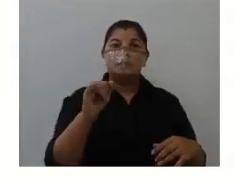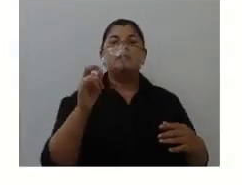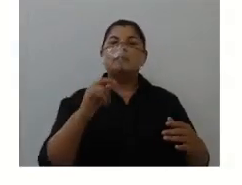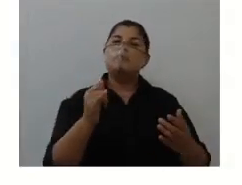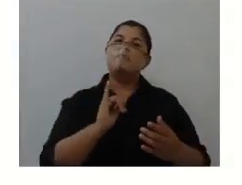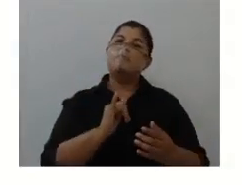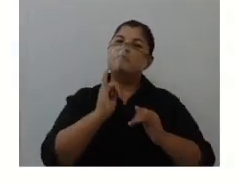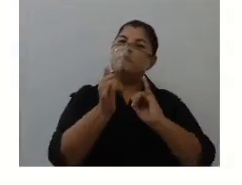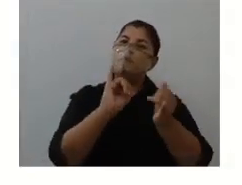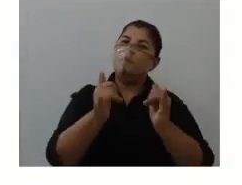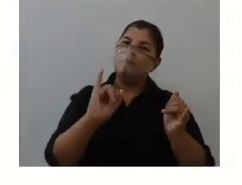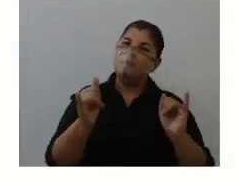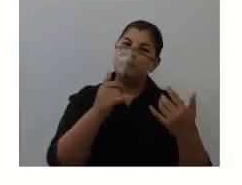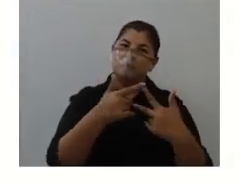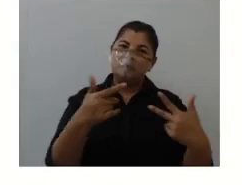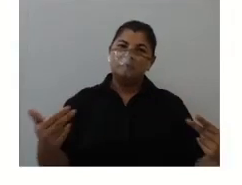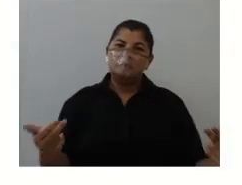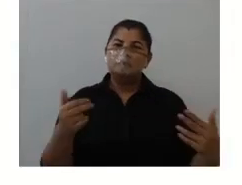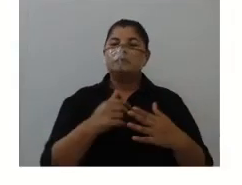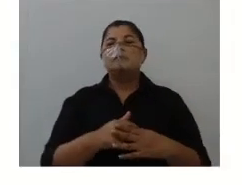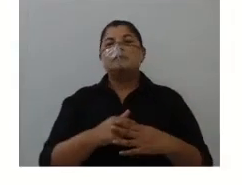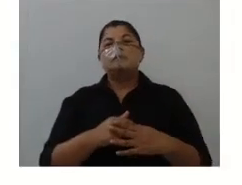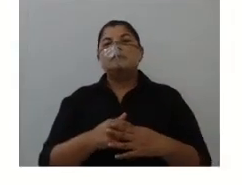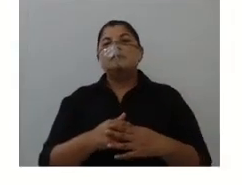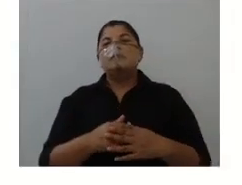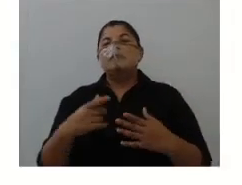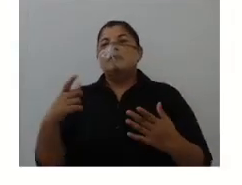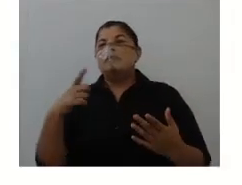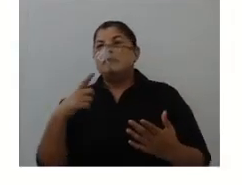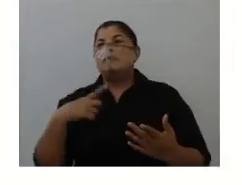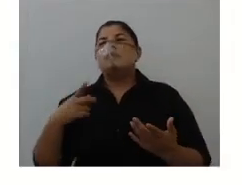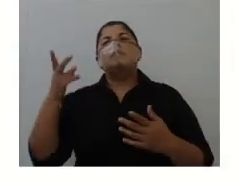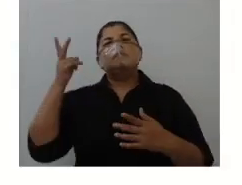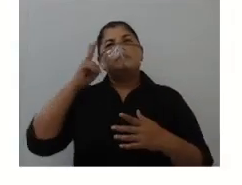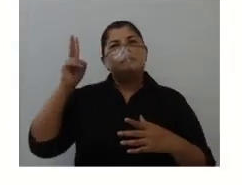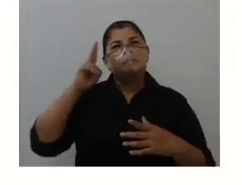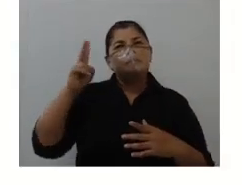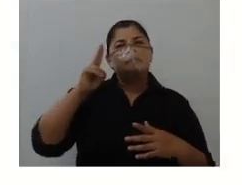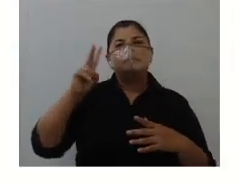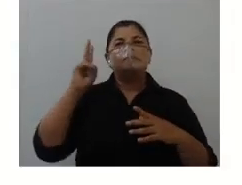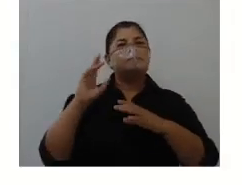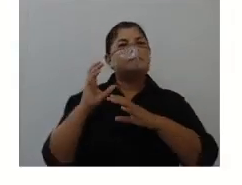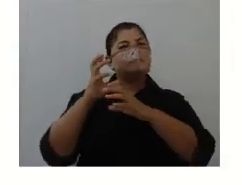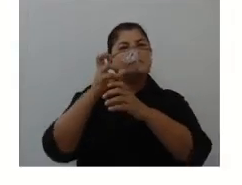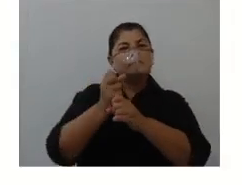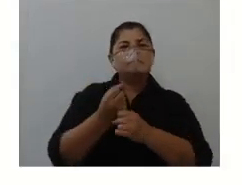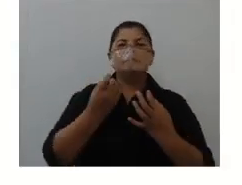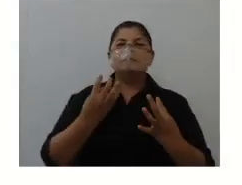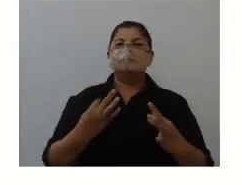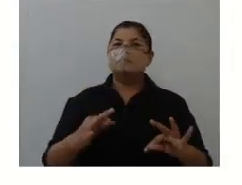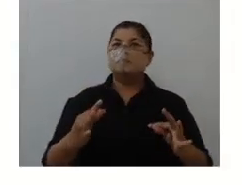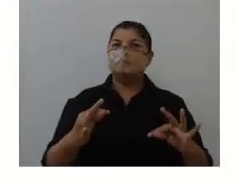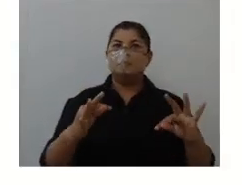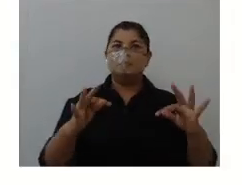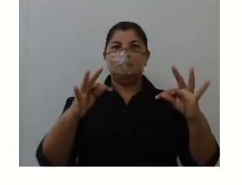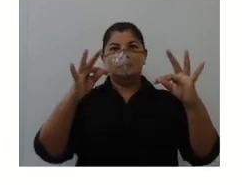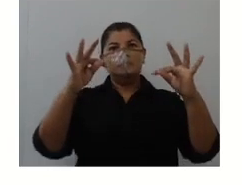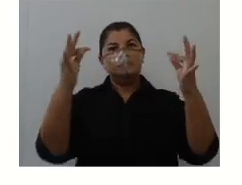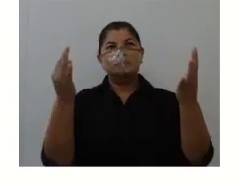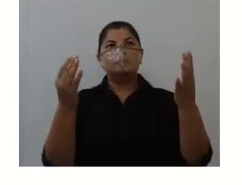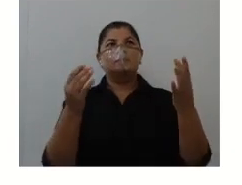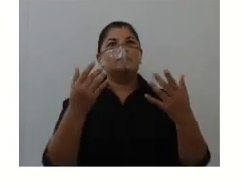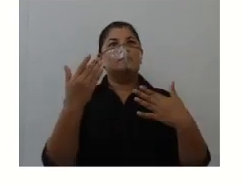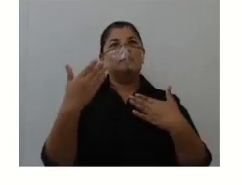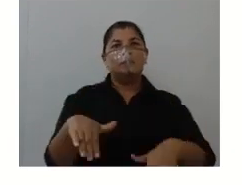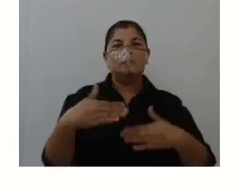Olha lá, realizados por forças históricas, sociais, institucionais e tecnológicas. Hoje em dia, pessoal, as provas de